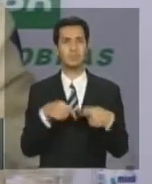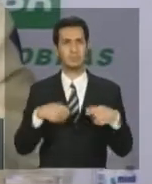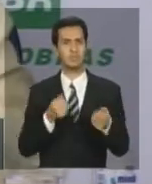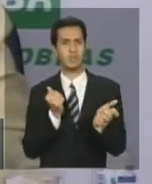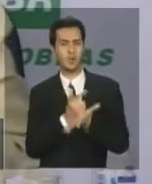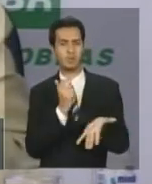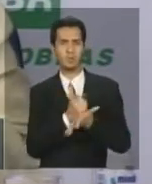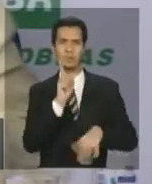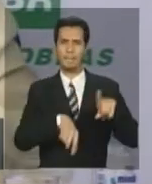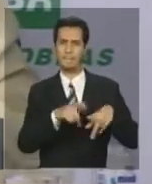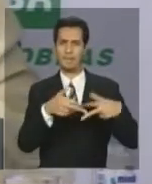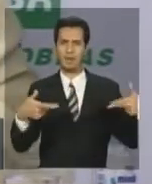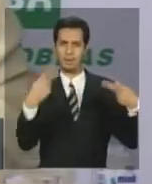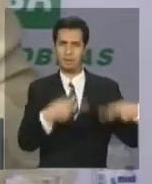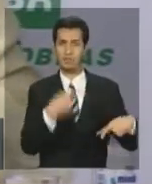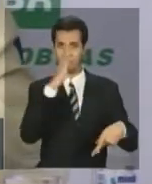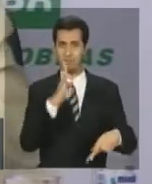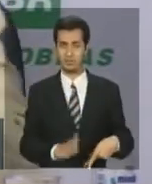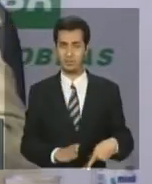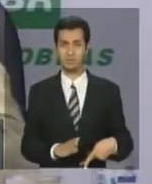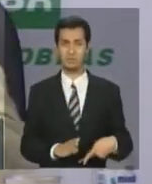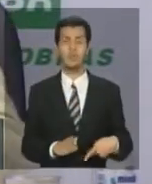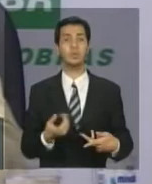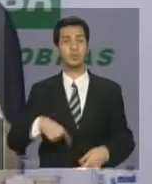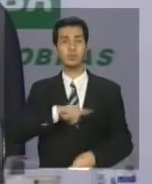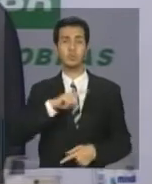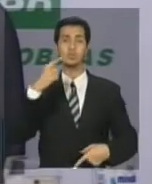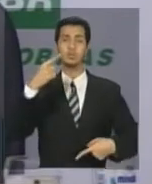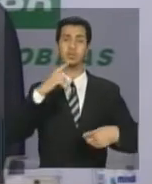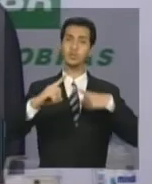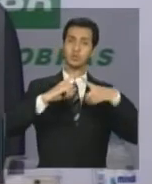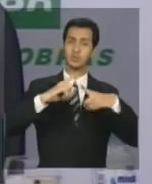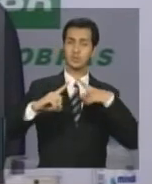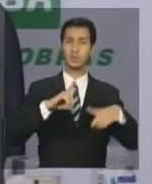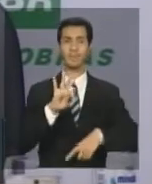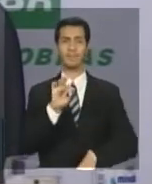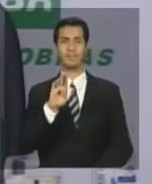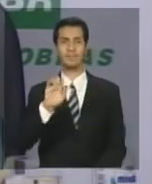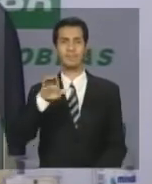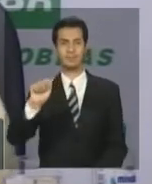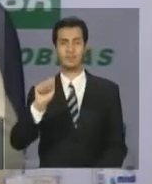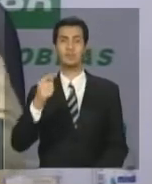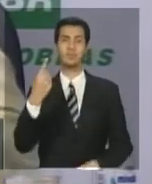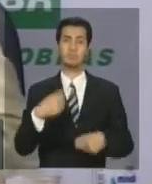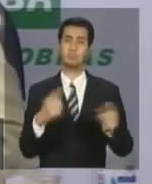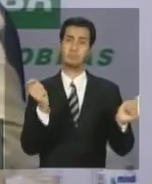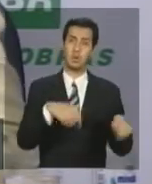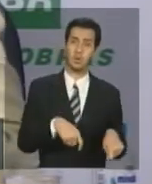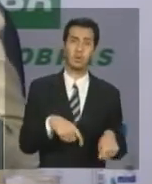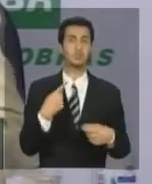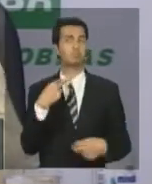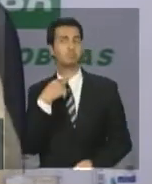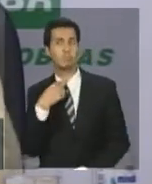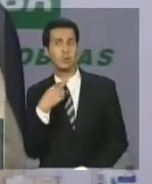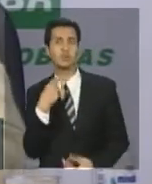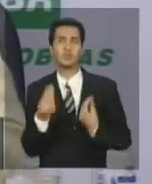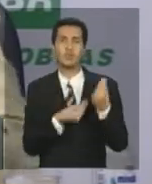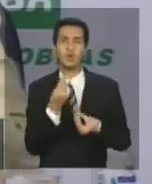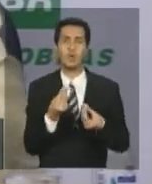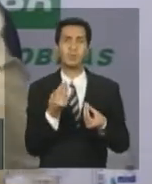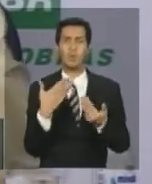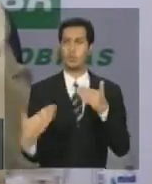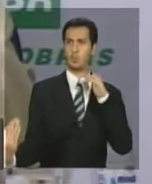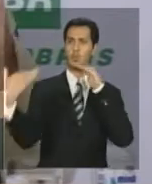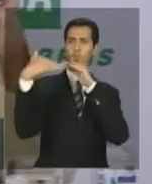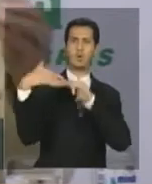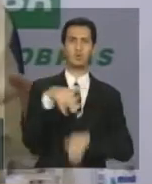uma discussão técnica, é uma discussão de pode ser, não pode ser, para ser igual aos chineses, para